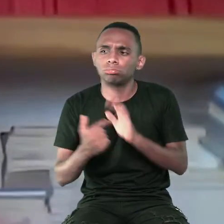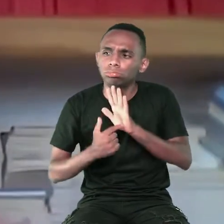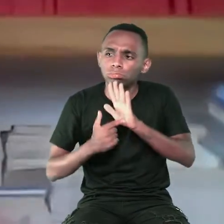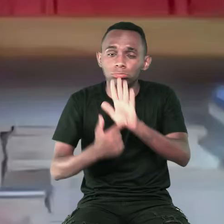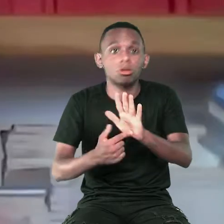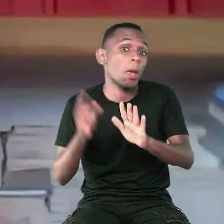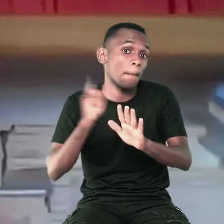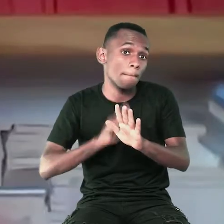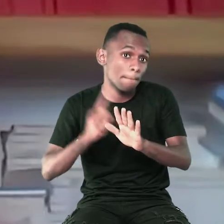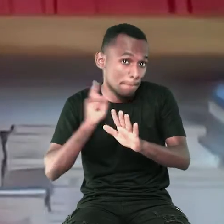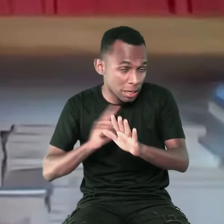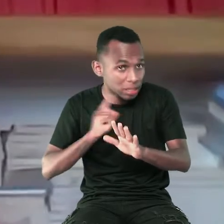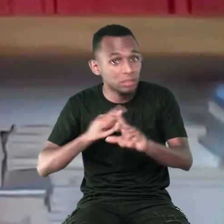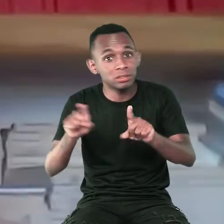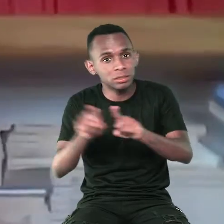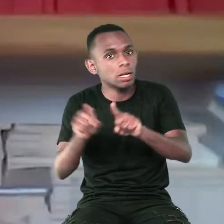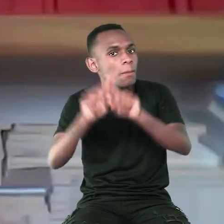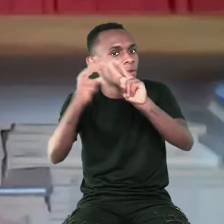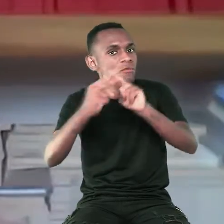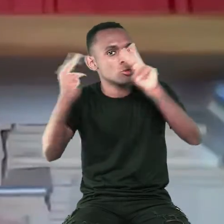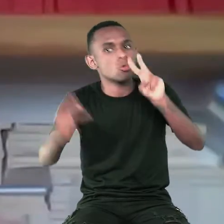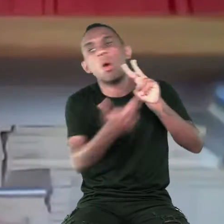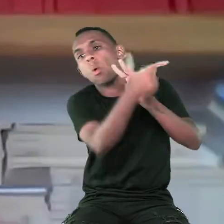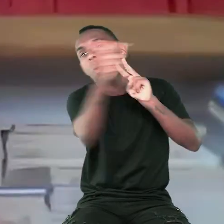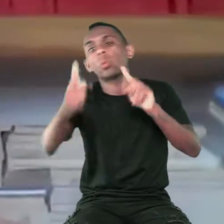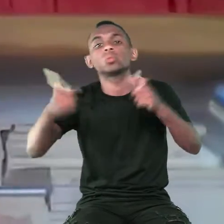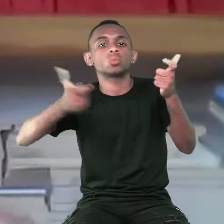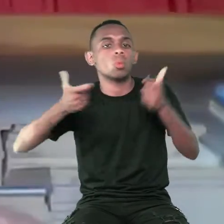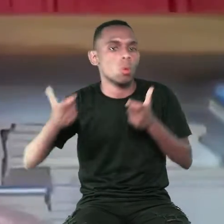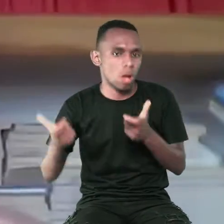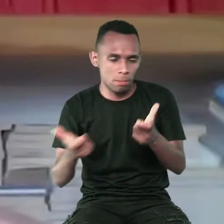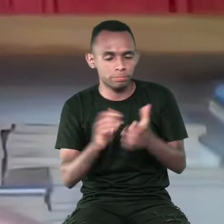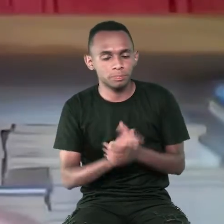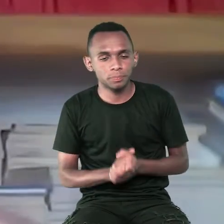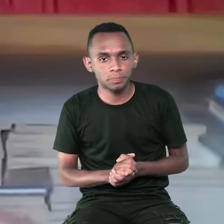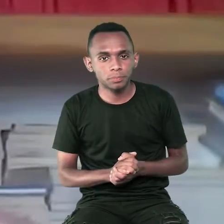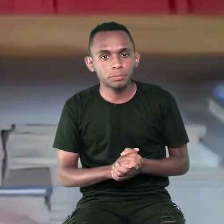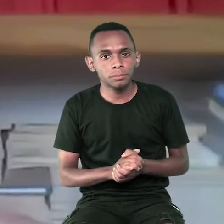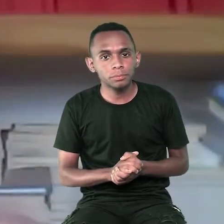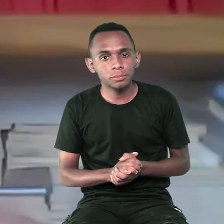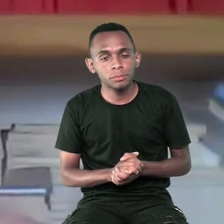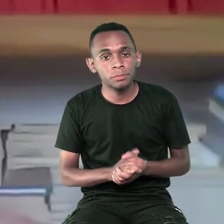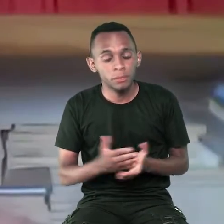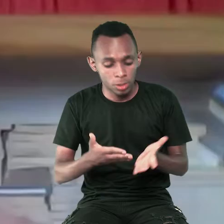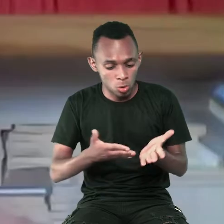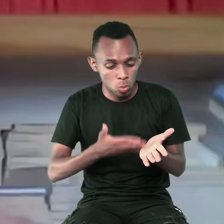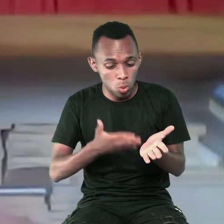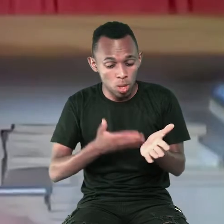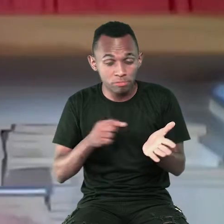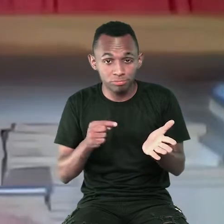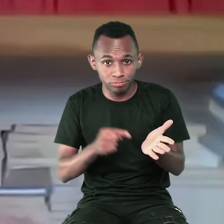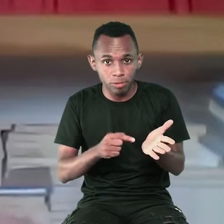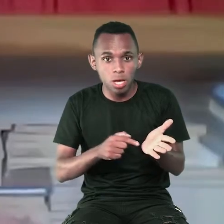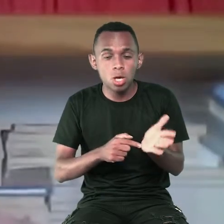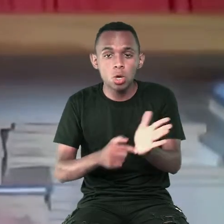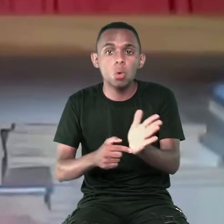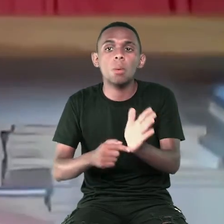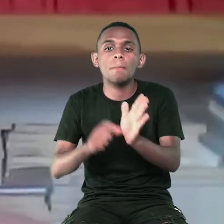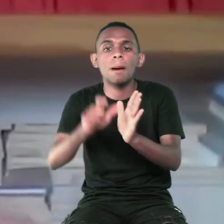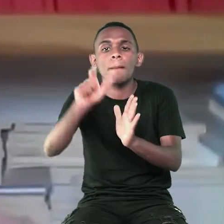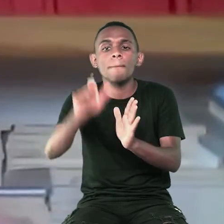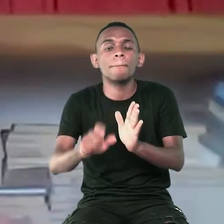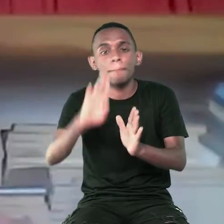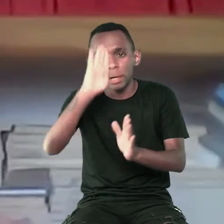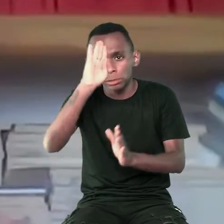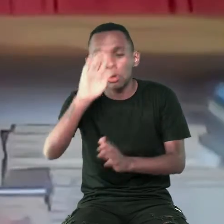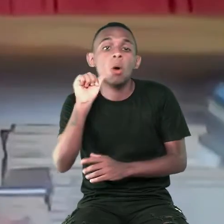em Minas e lançamentos virtuais também em outros lugares. Esse é um livro onde eu dou voz para mulheres,